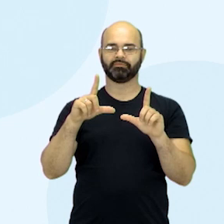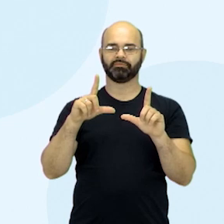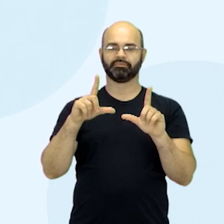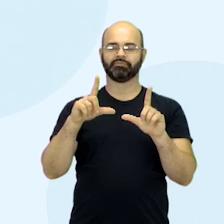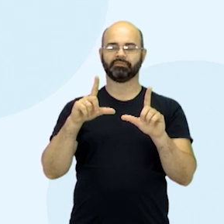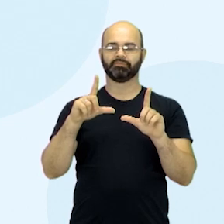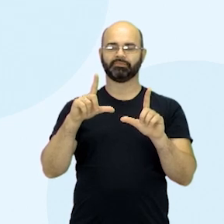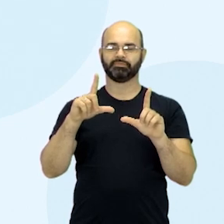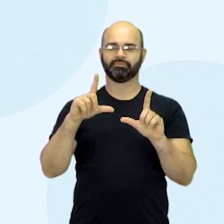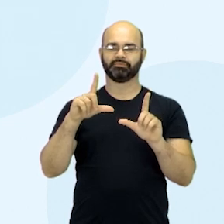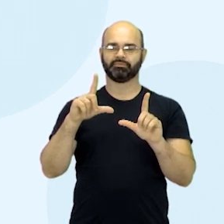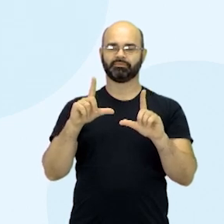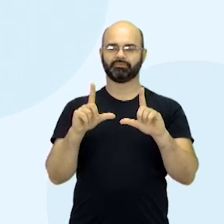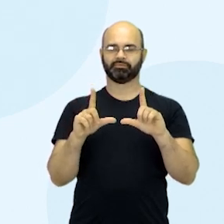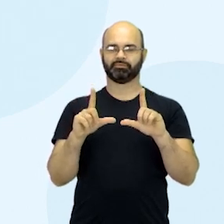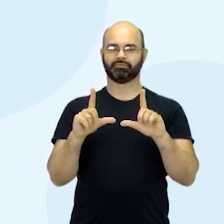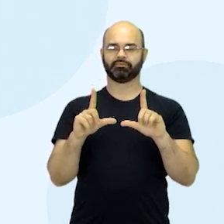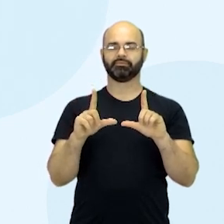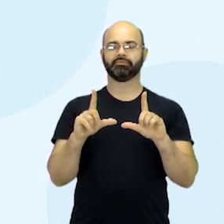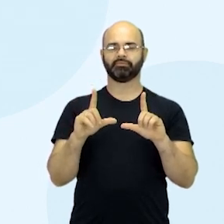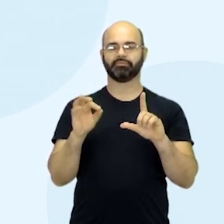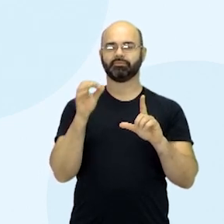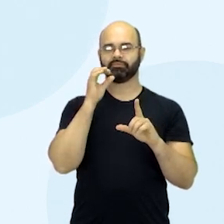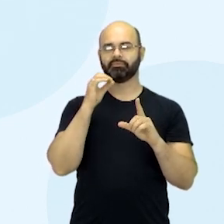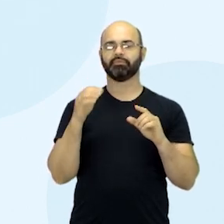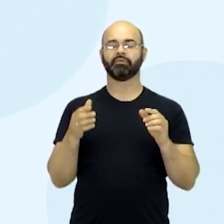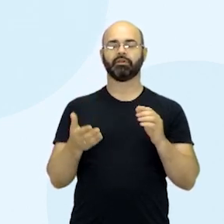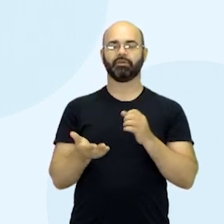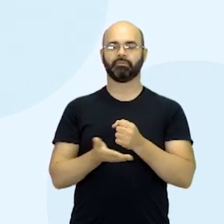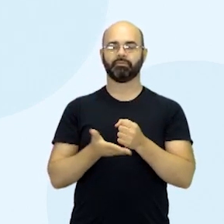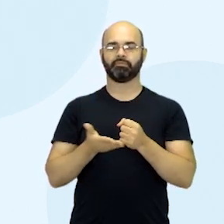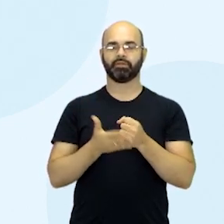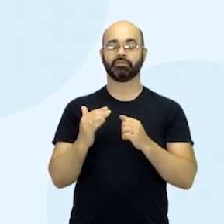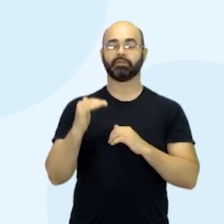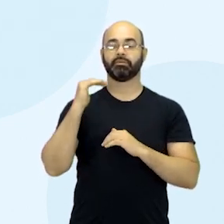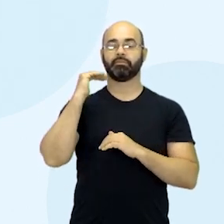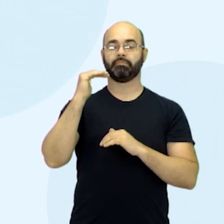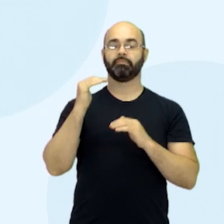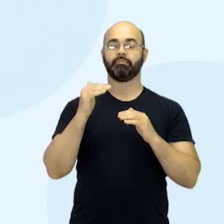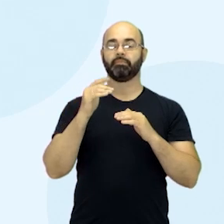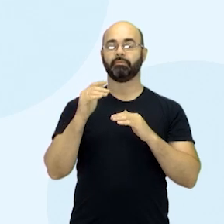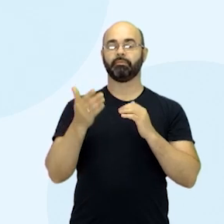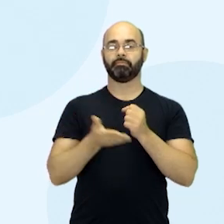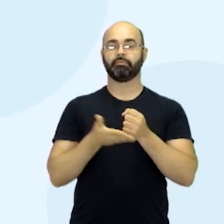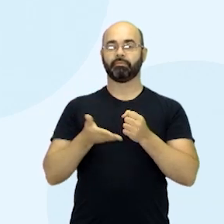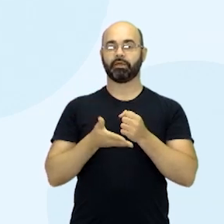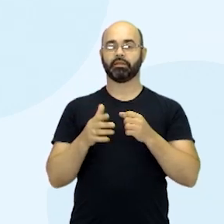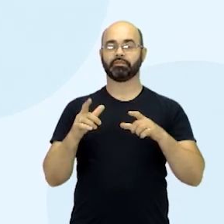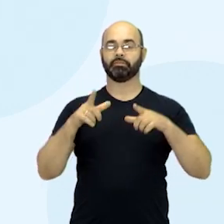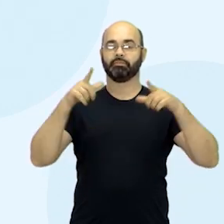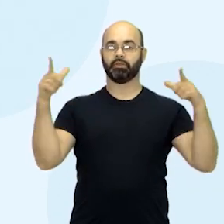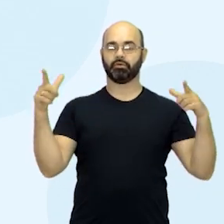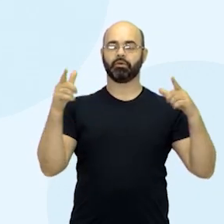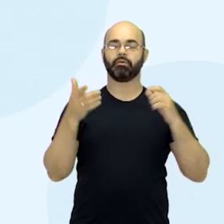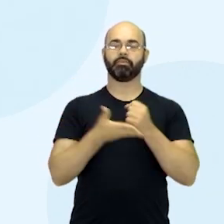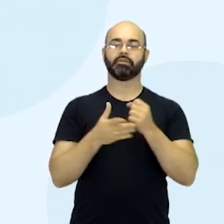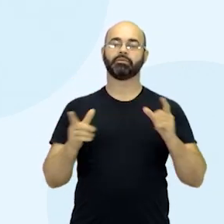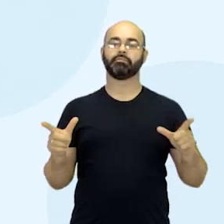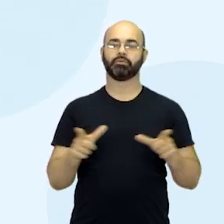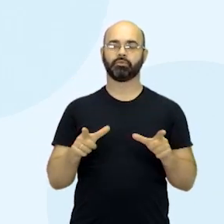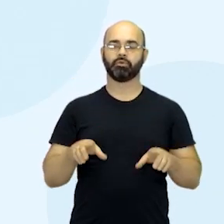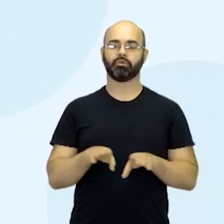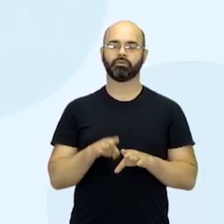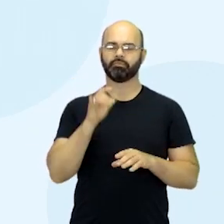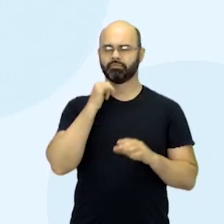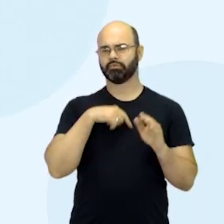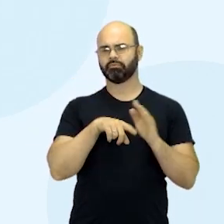horizontal, a gente poderia chamar eles de base maior e base menor também, como nesse vermelho aí. Sim. Muito bom. Gente, ó, eu sei que não tá no quiz